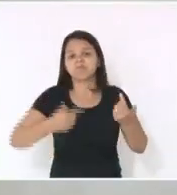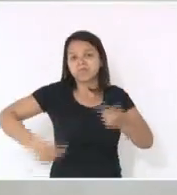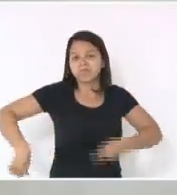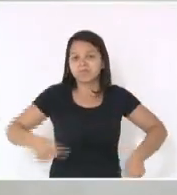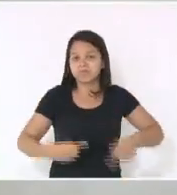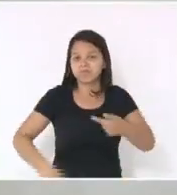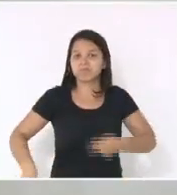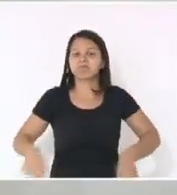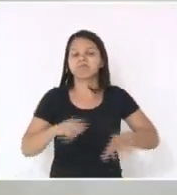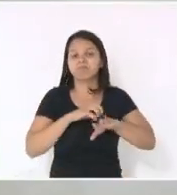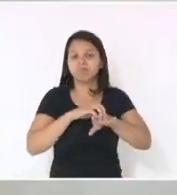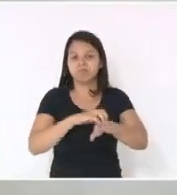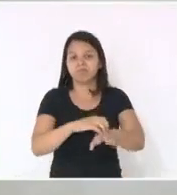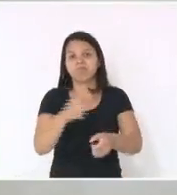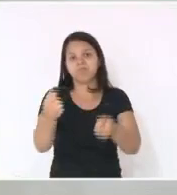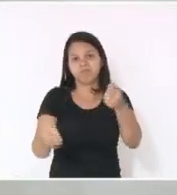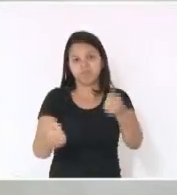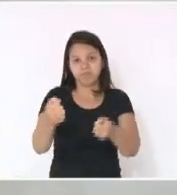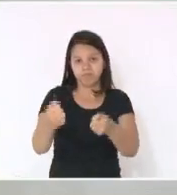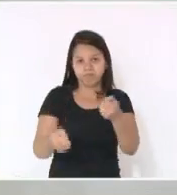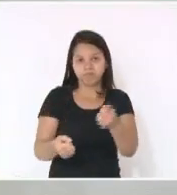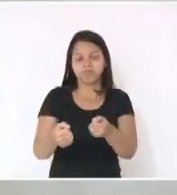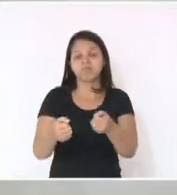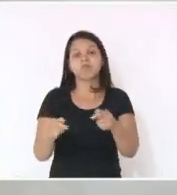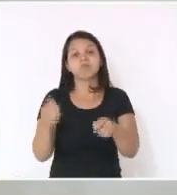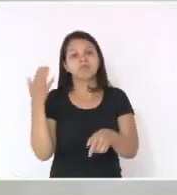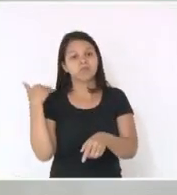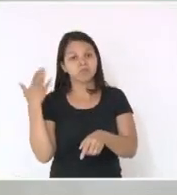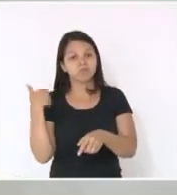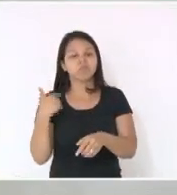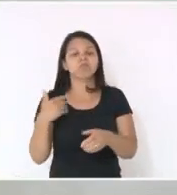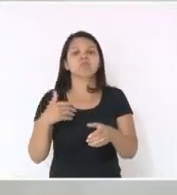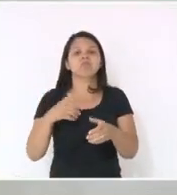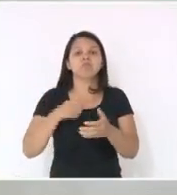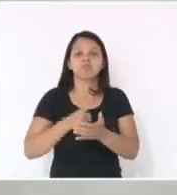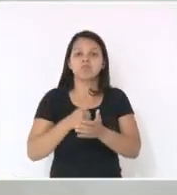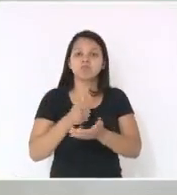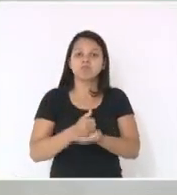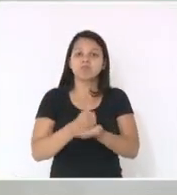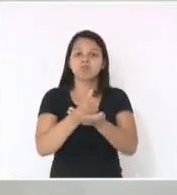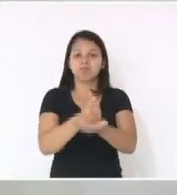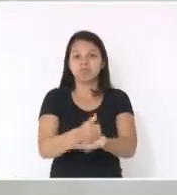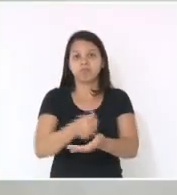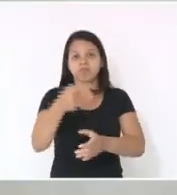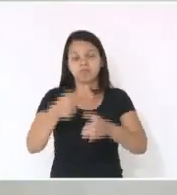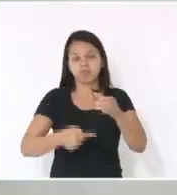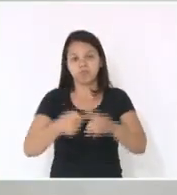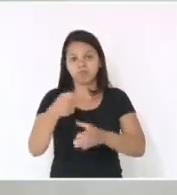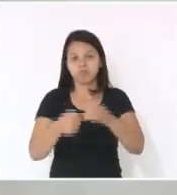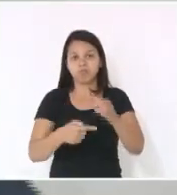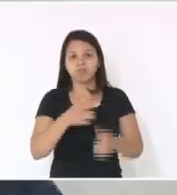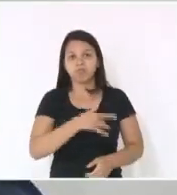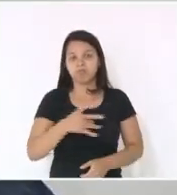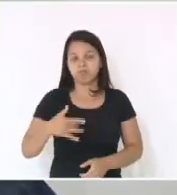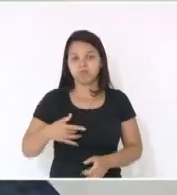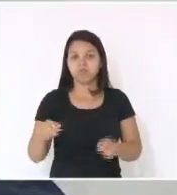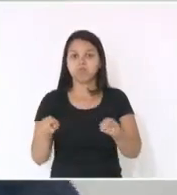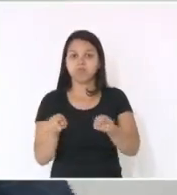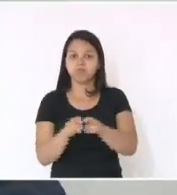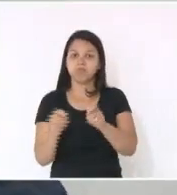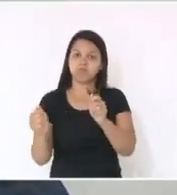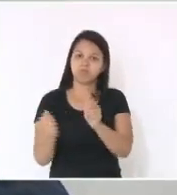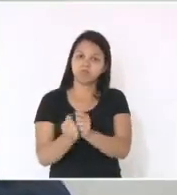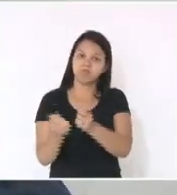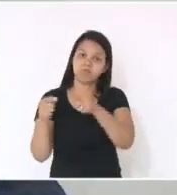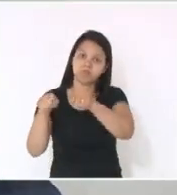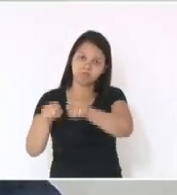com apoio da comissão da qual presido, a Comissão de Saúde, em parceria com a DIV, a Diretoria de